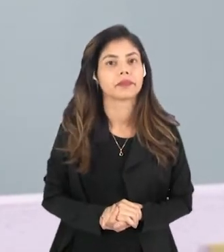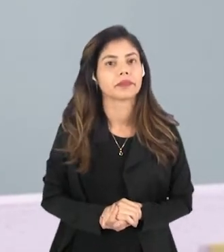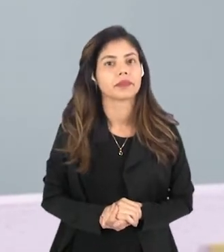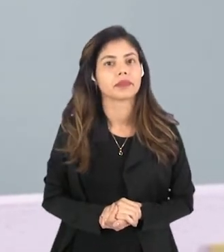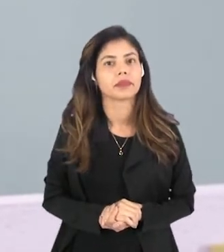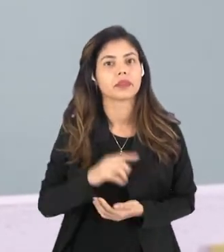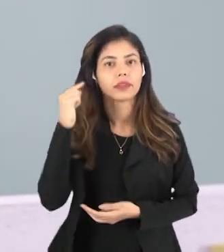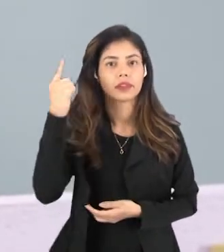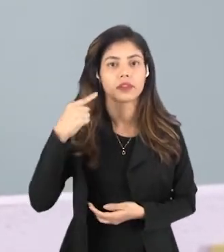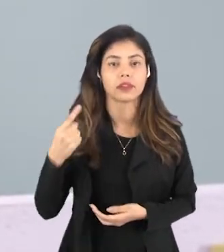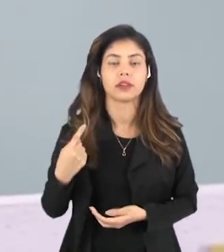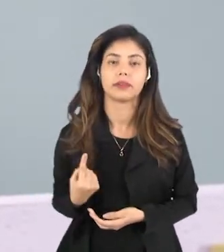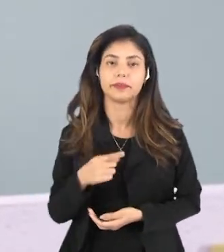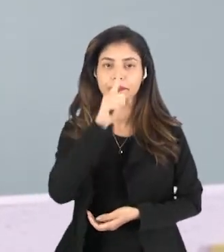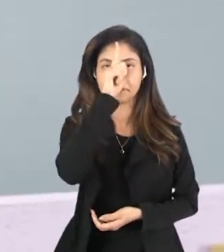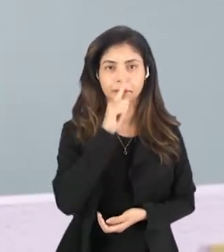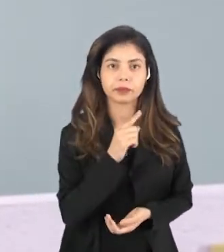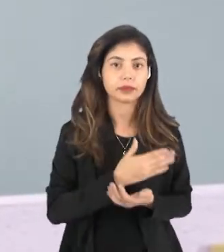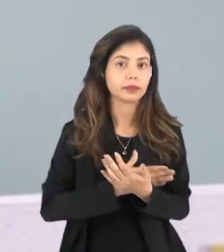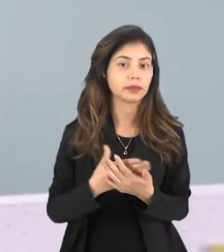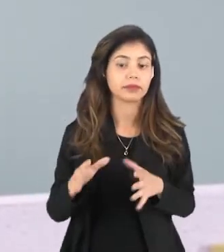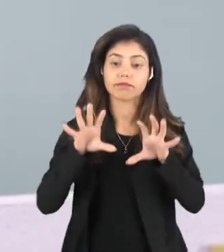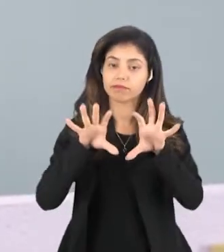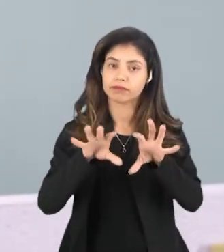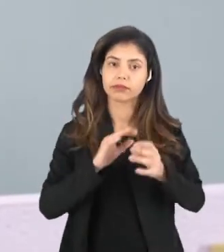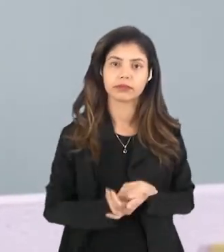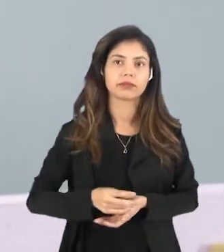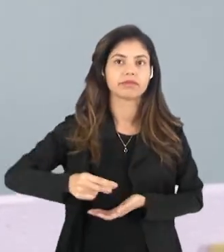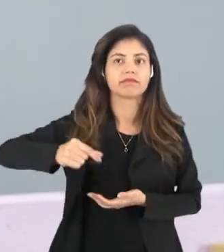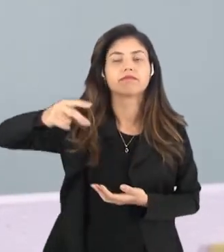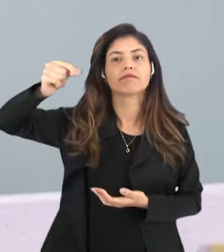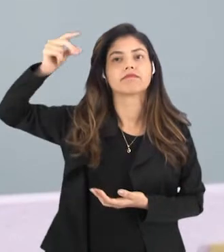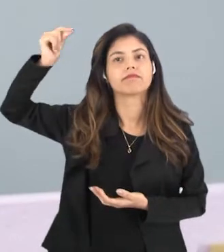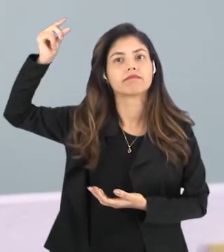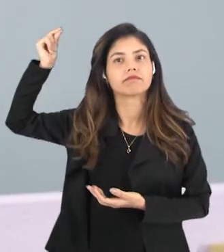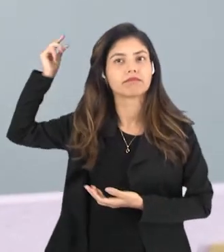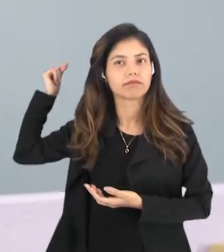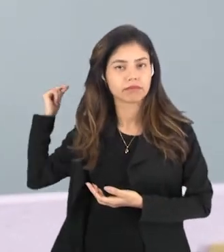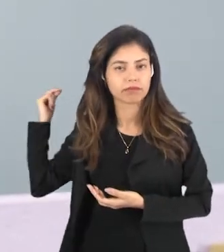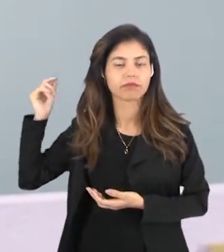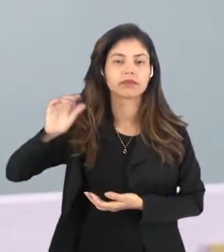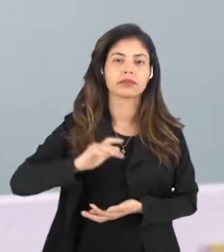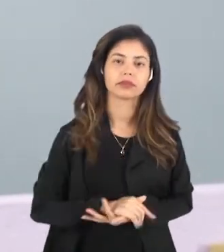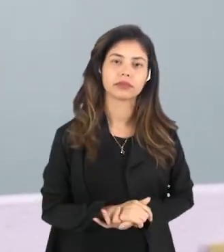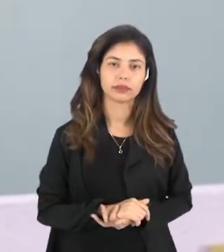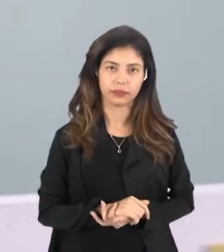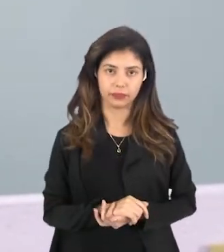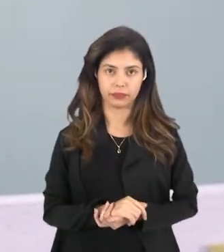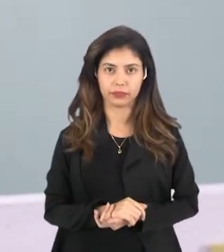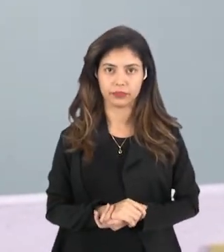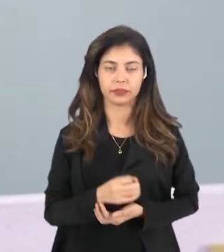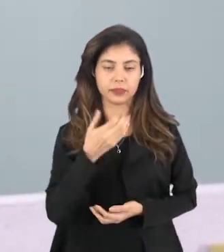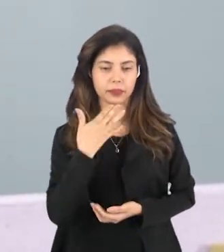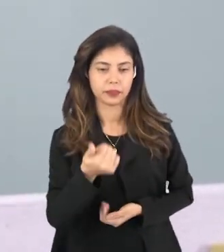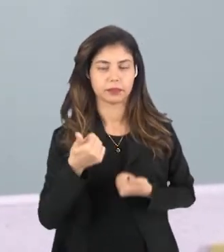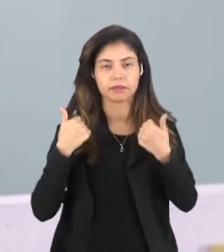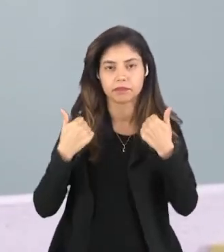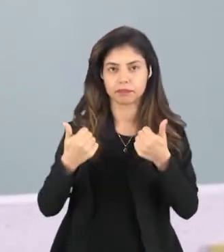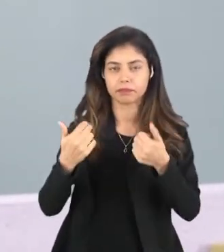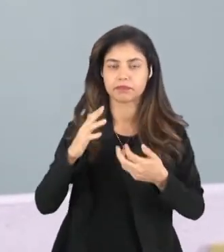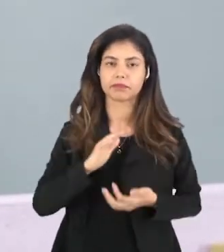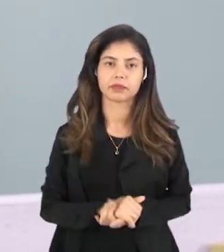da Cachinhos Dourados começa assim era uma vez muito